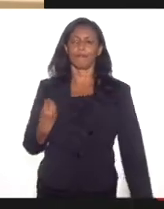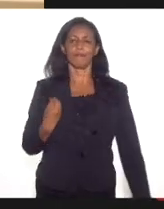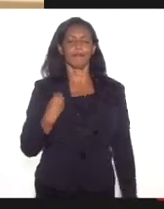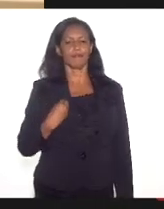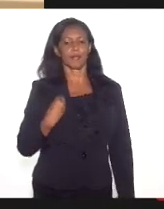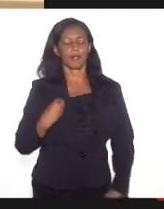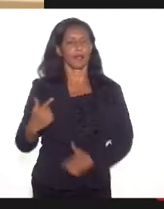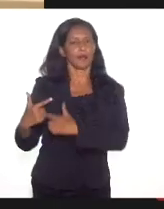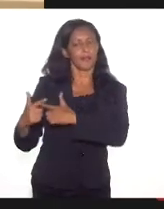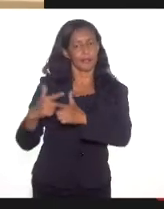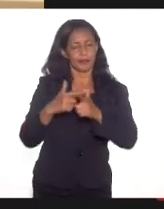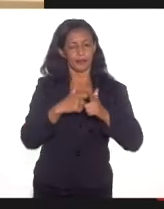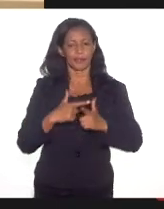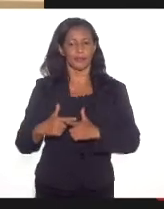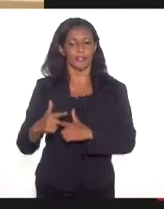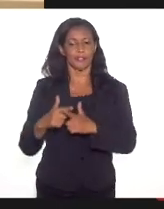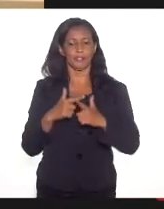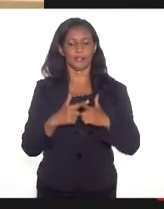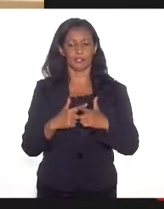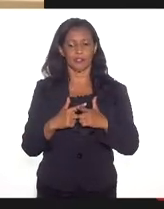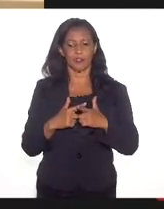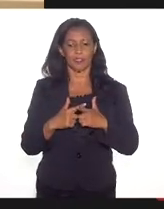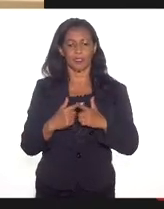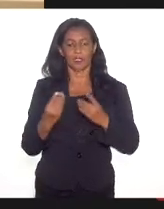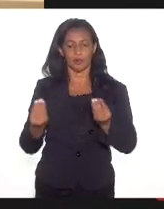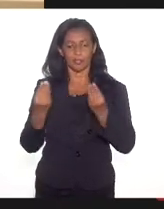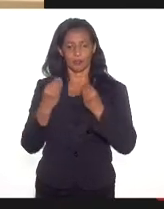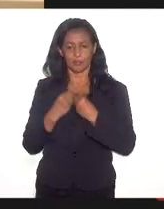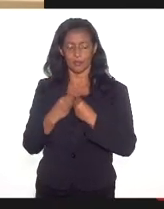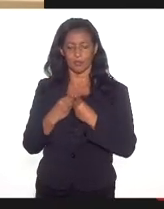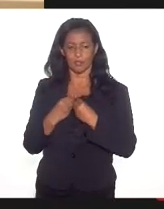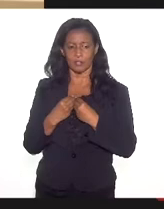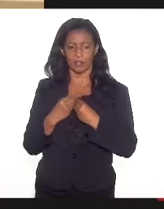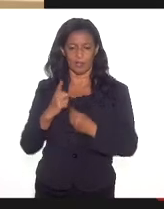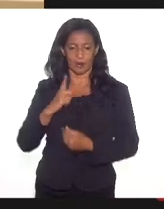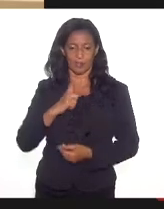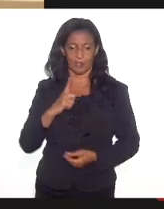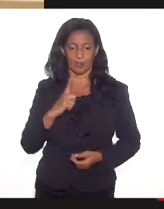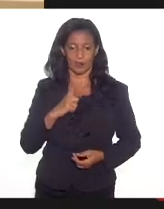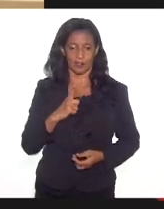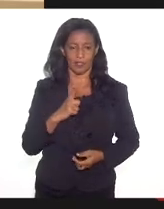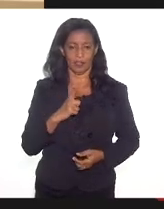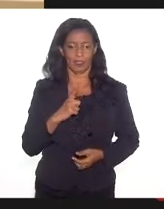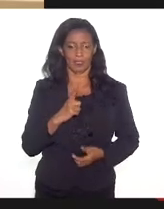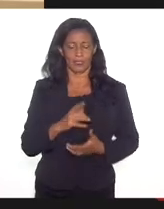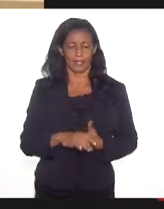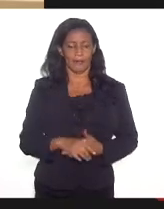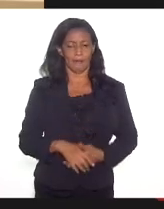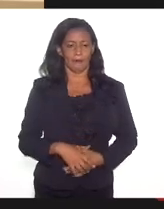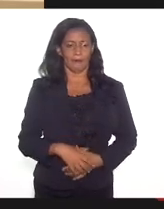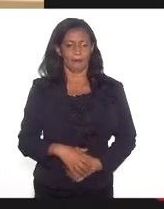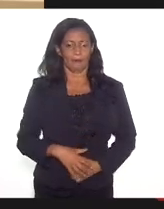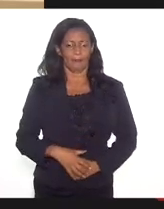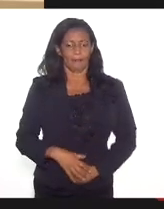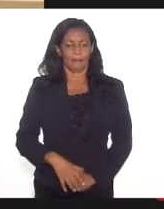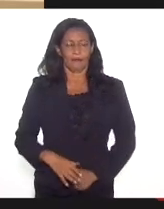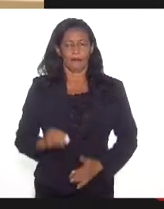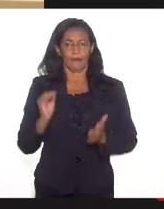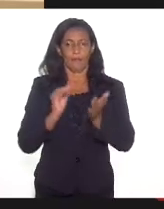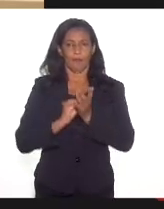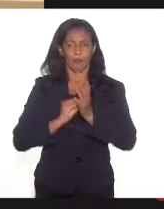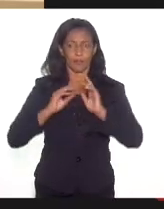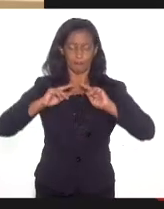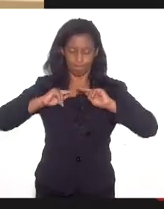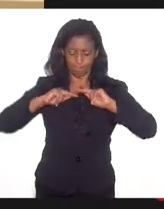as situações que nos levam a ter aí uma desumanização